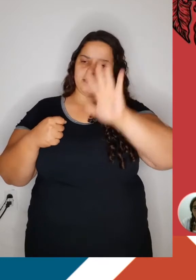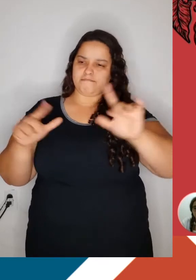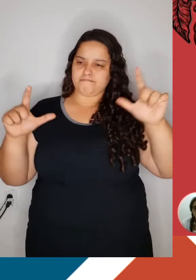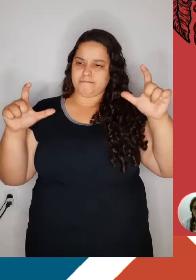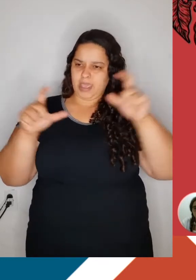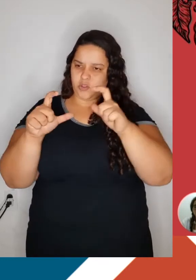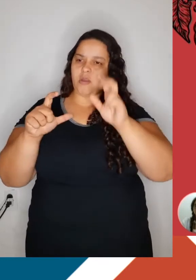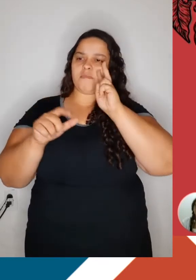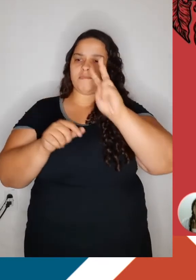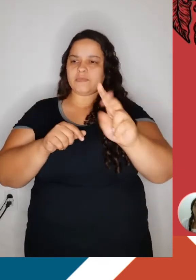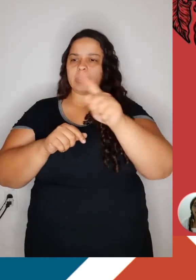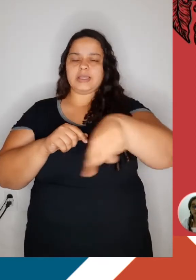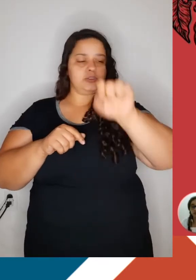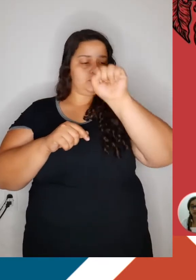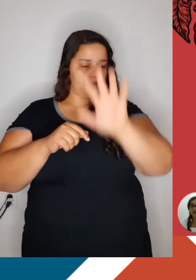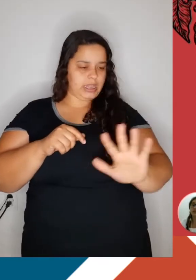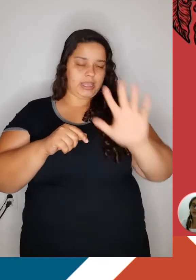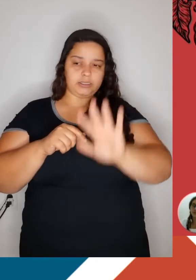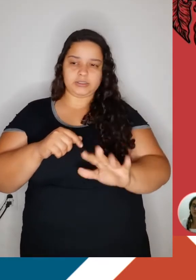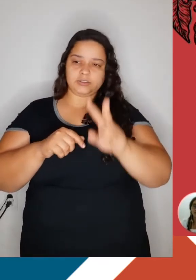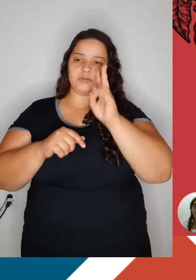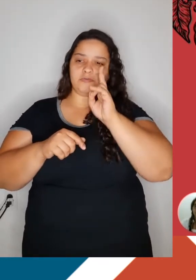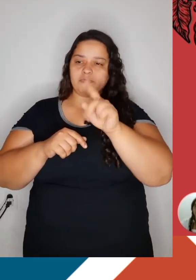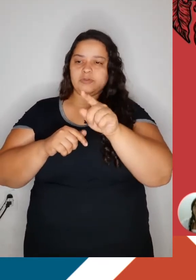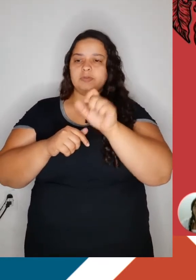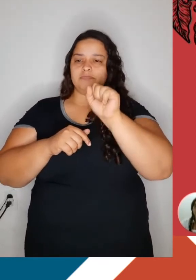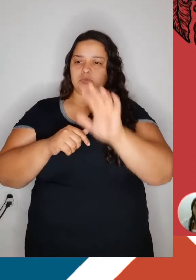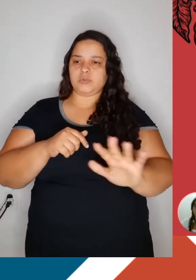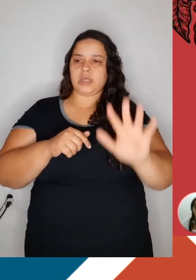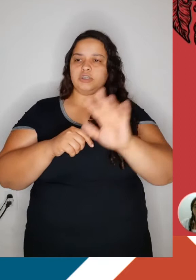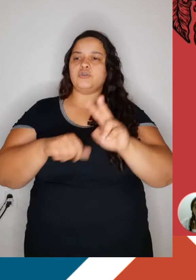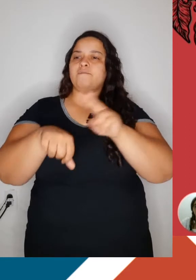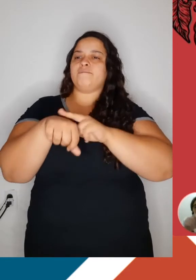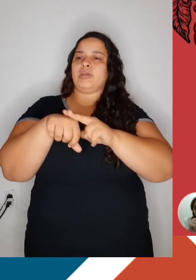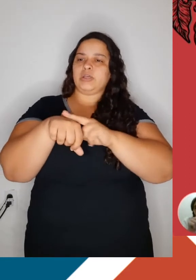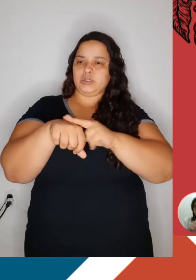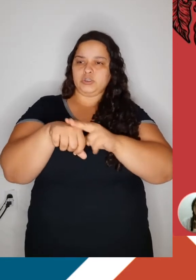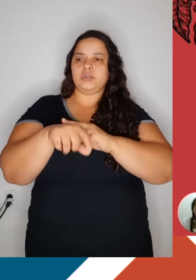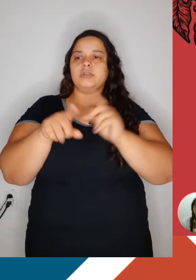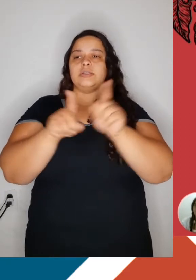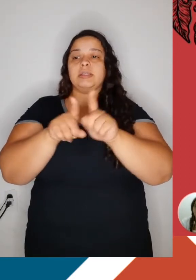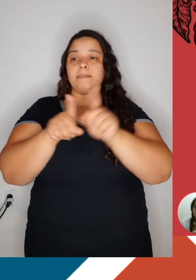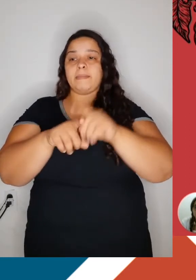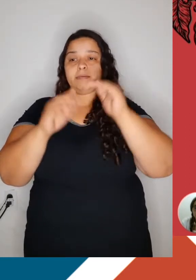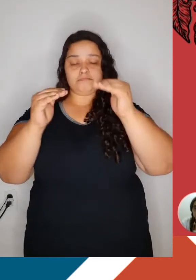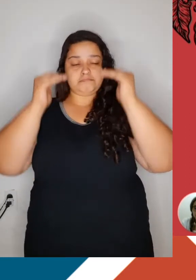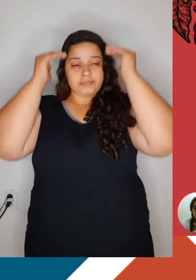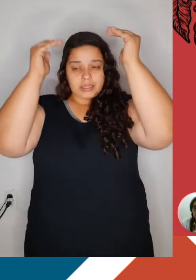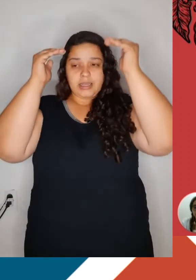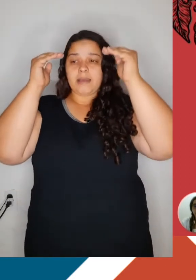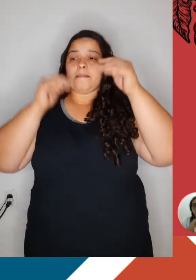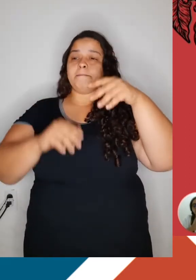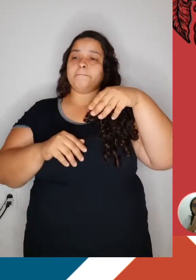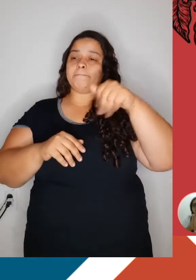no mapa menor a região sudeste, né, assinalada região sudeste, em verde, e esse mapa